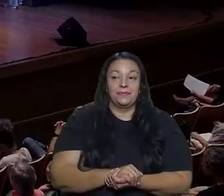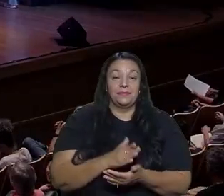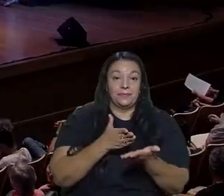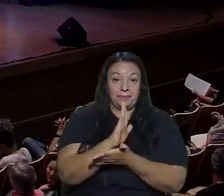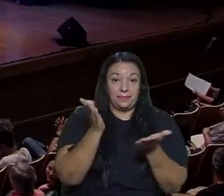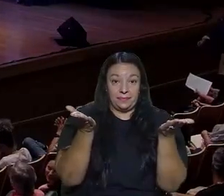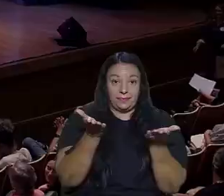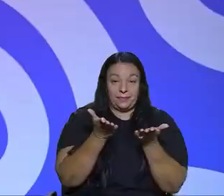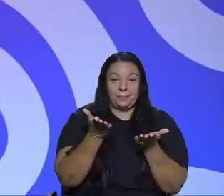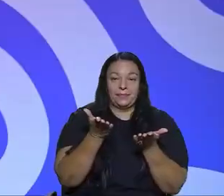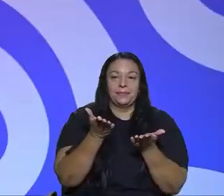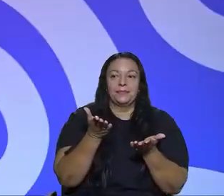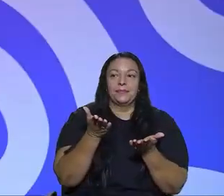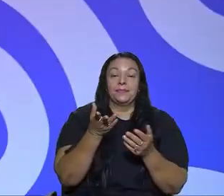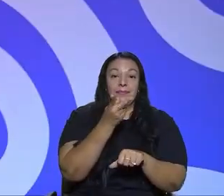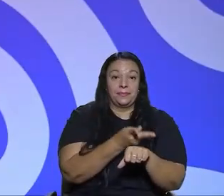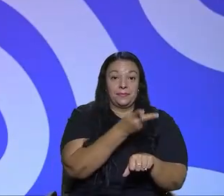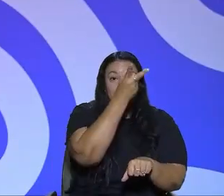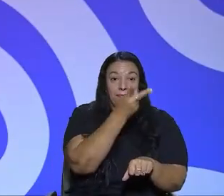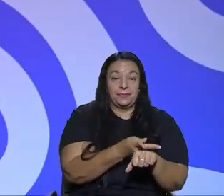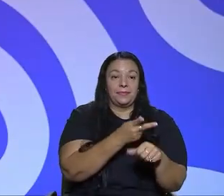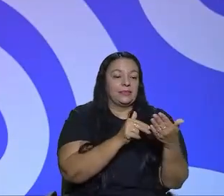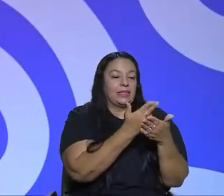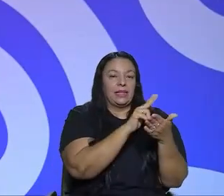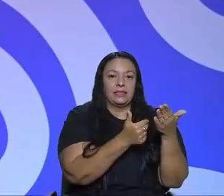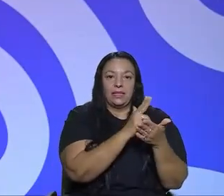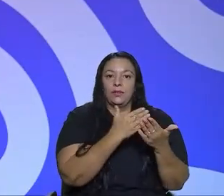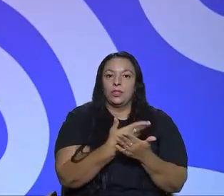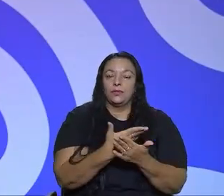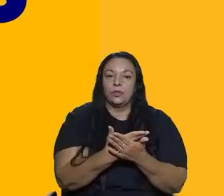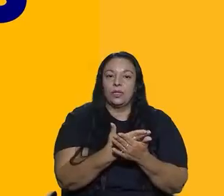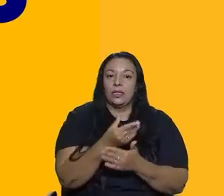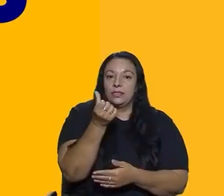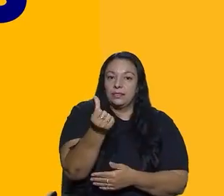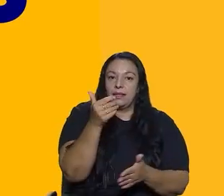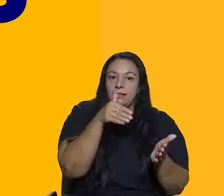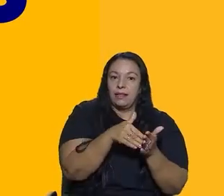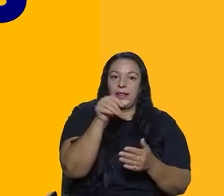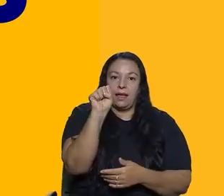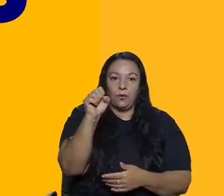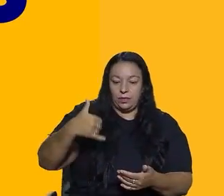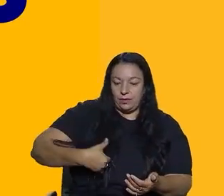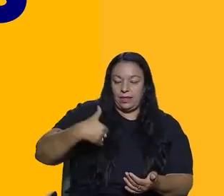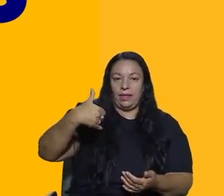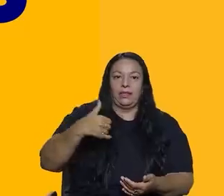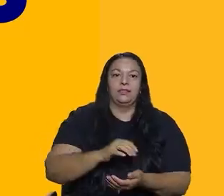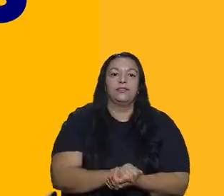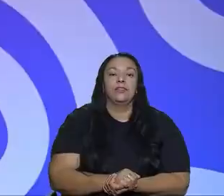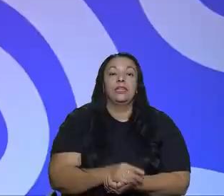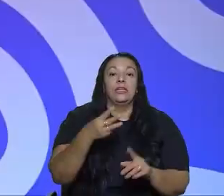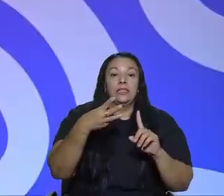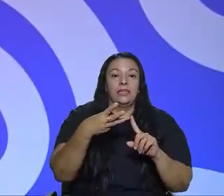Passamos agora à entrega do prêmio dos vencedores na categoria de desenho, estudantes de 6 a 8 anos. E